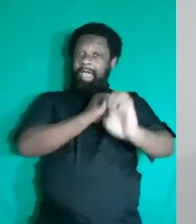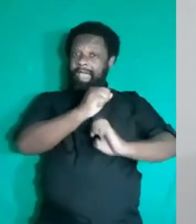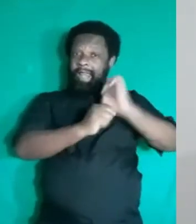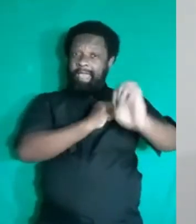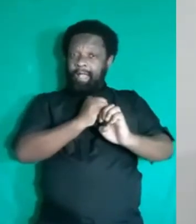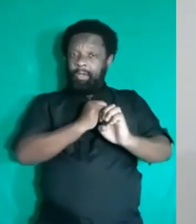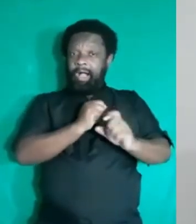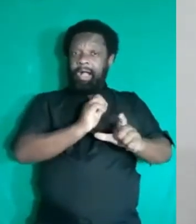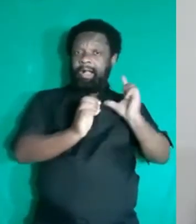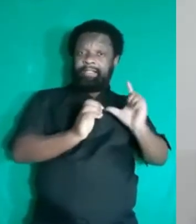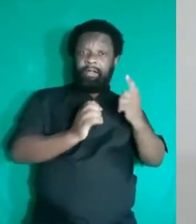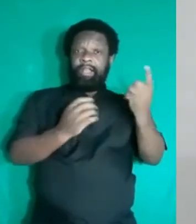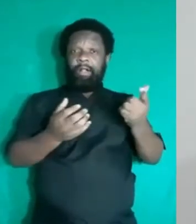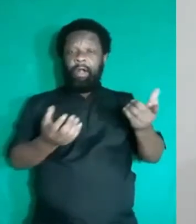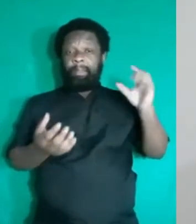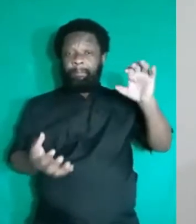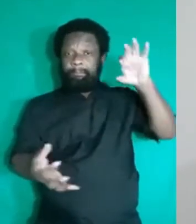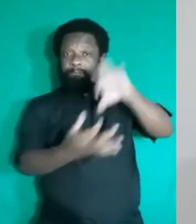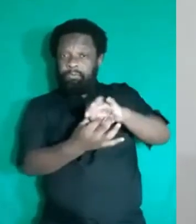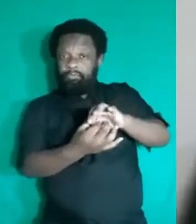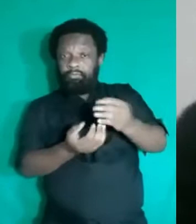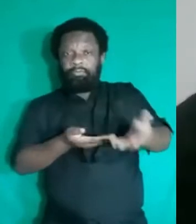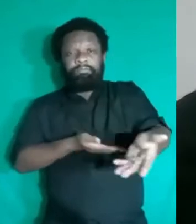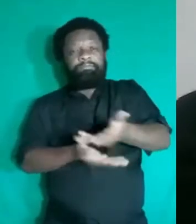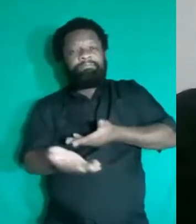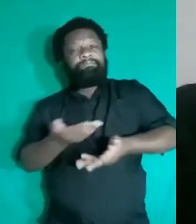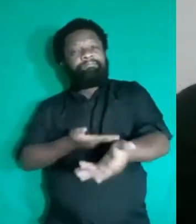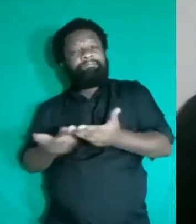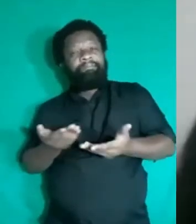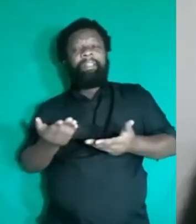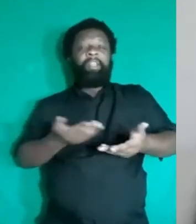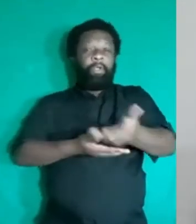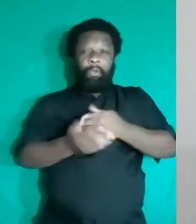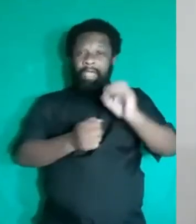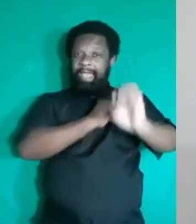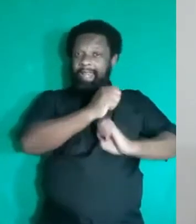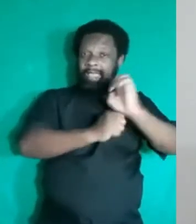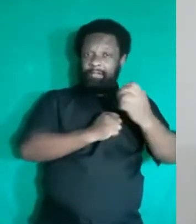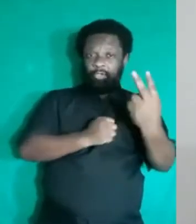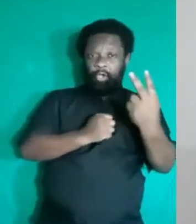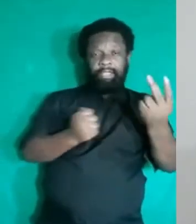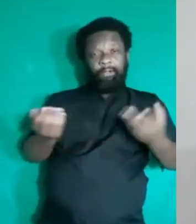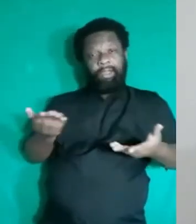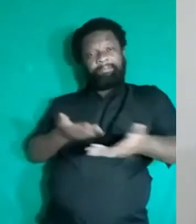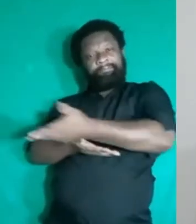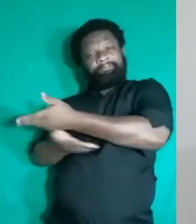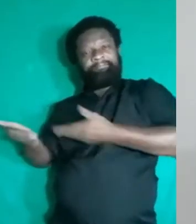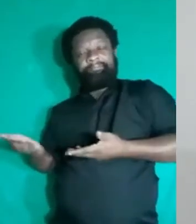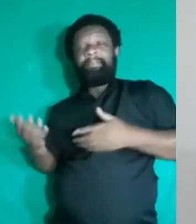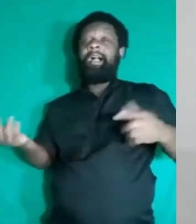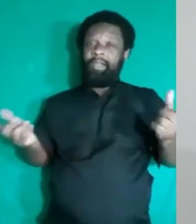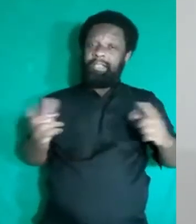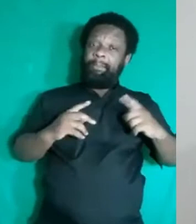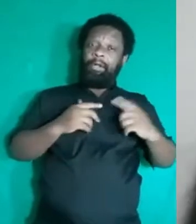e colocar os 2 elétrons que antes eram somente do enxofre sendo compartilhados. É a mesma coisa aqui, ó. Os 2